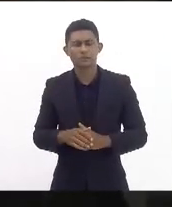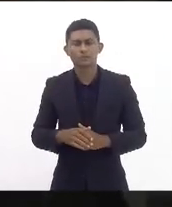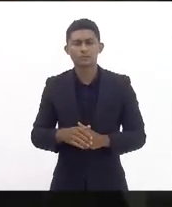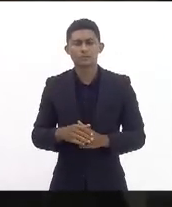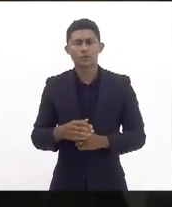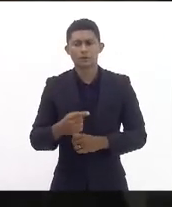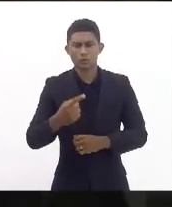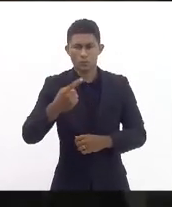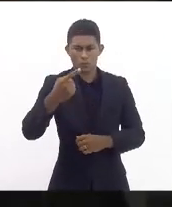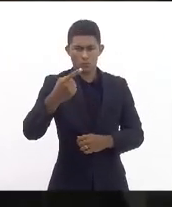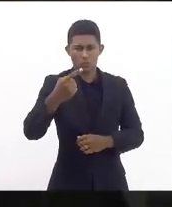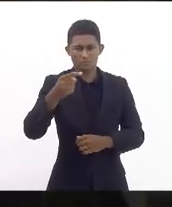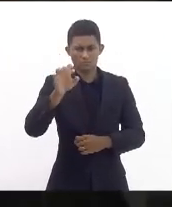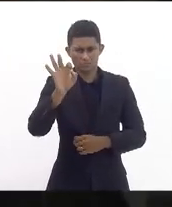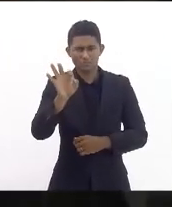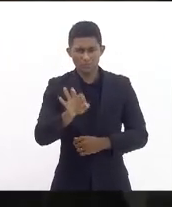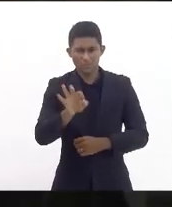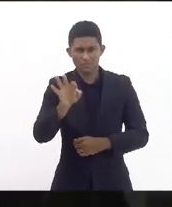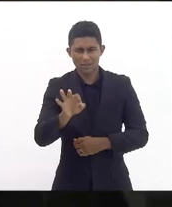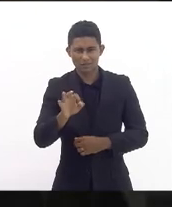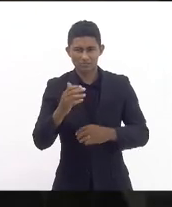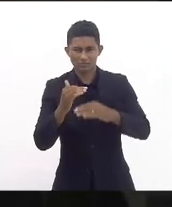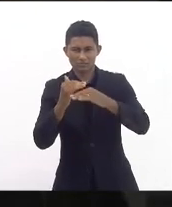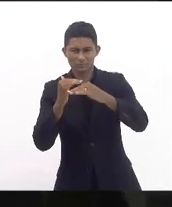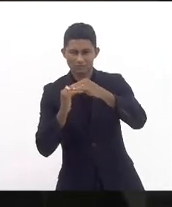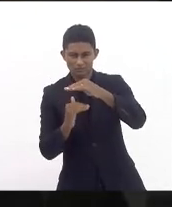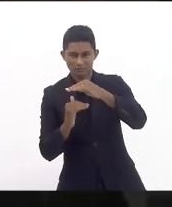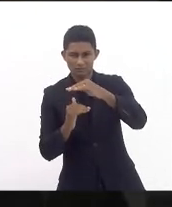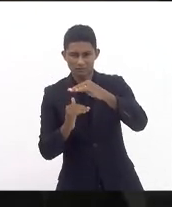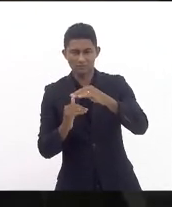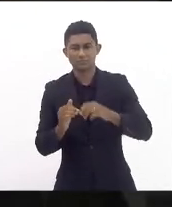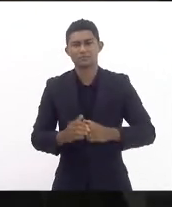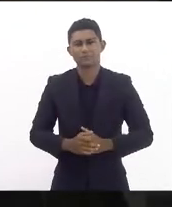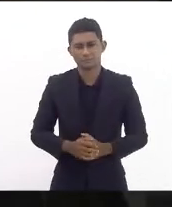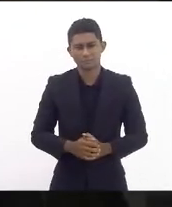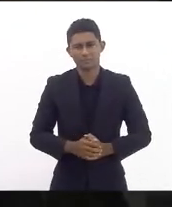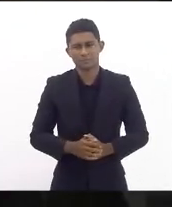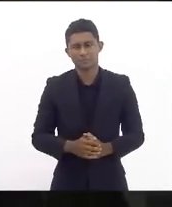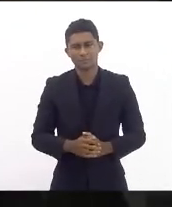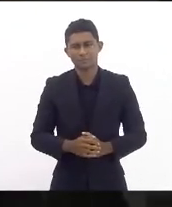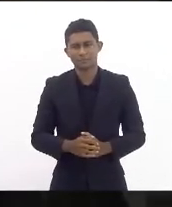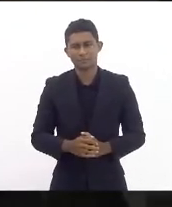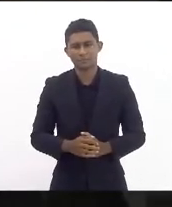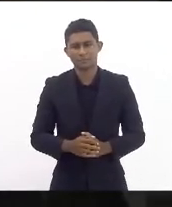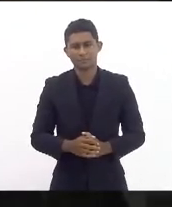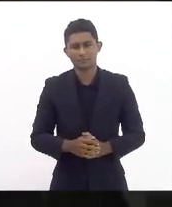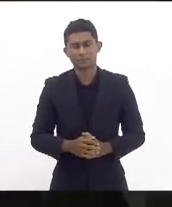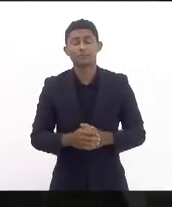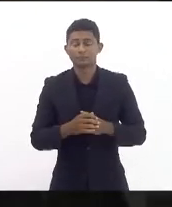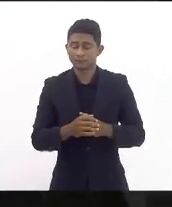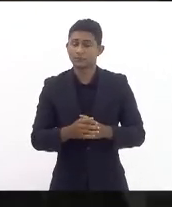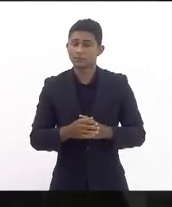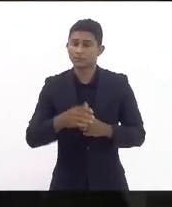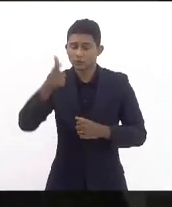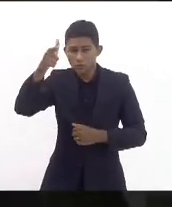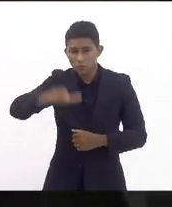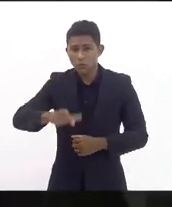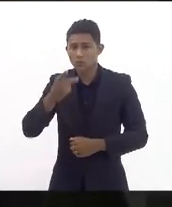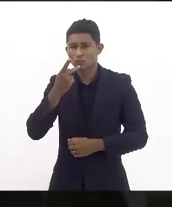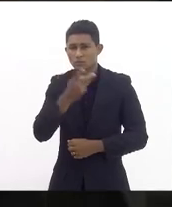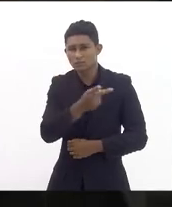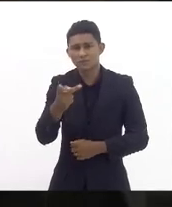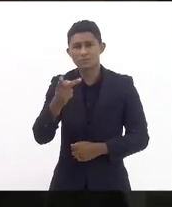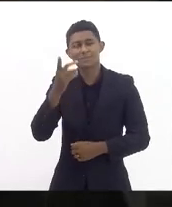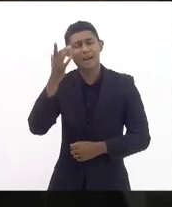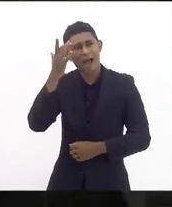ponto percentual atrás da senhora ele tem atrás da chamada de pé volto a dizer que salva eu de minha